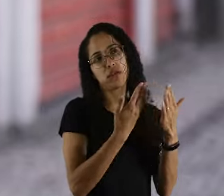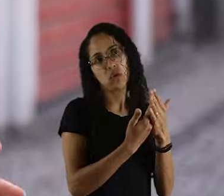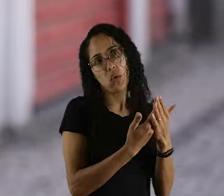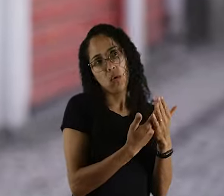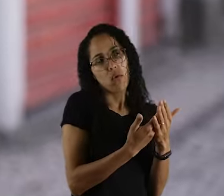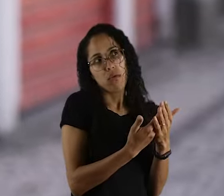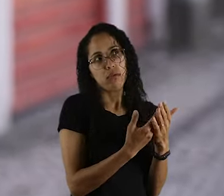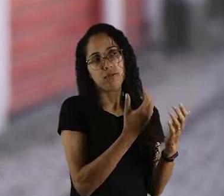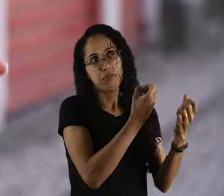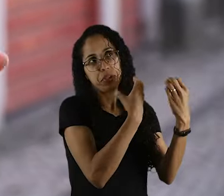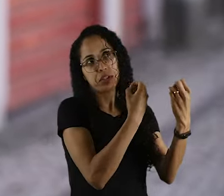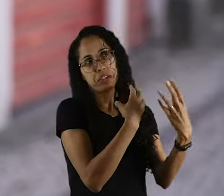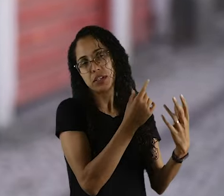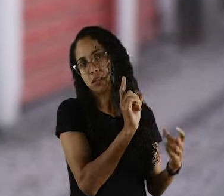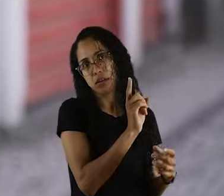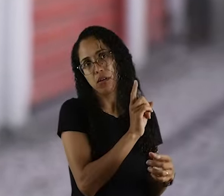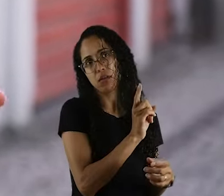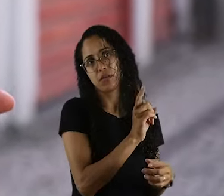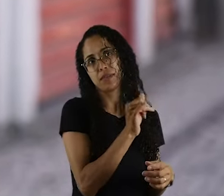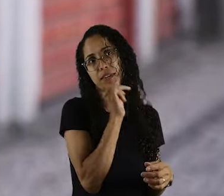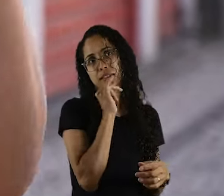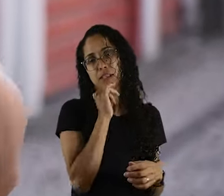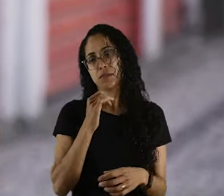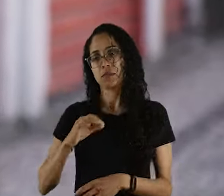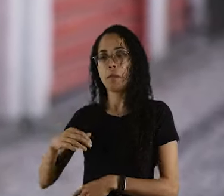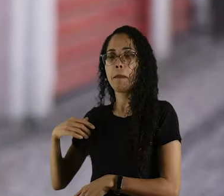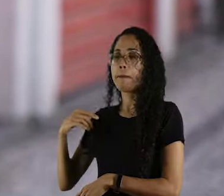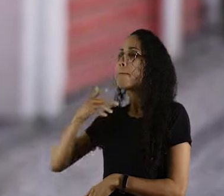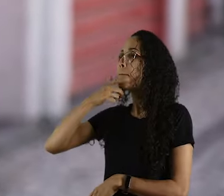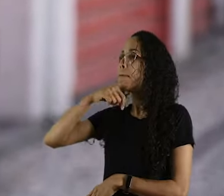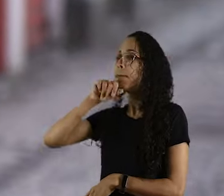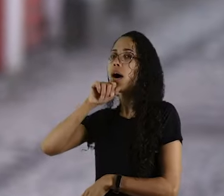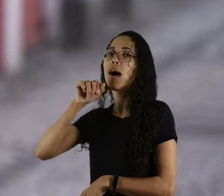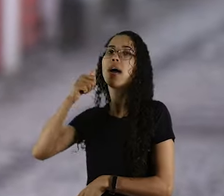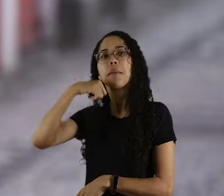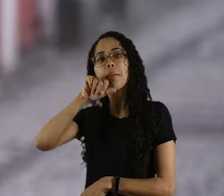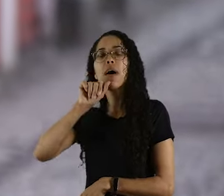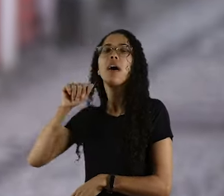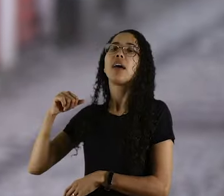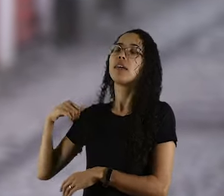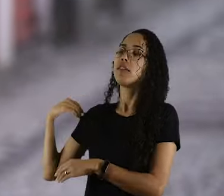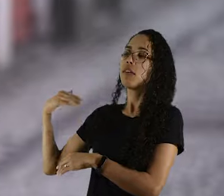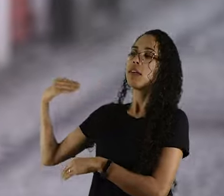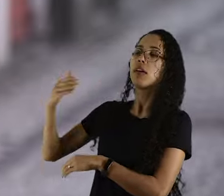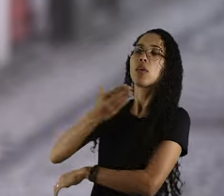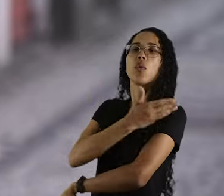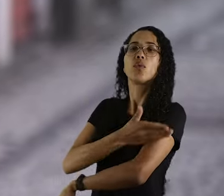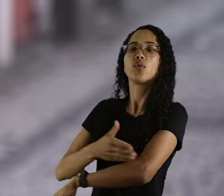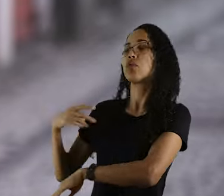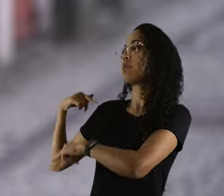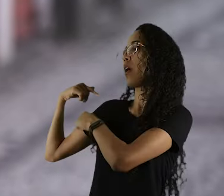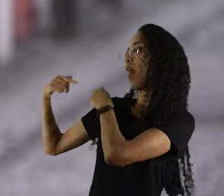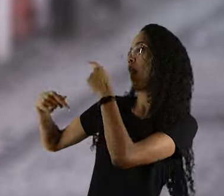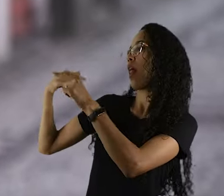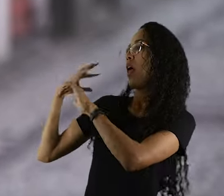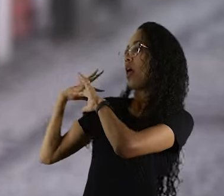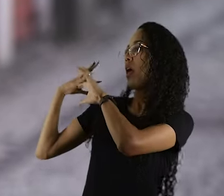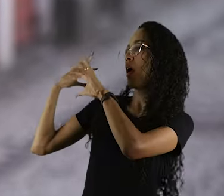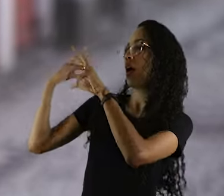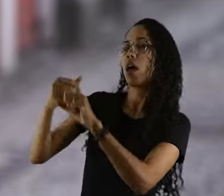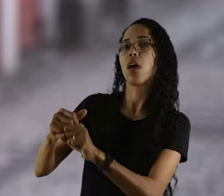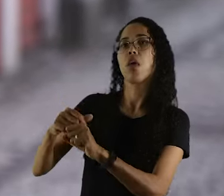a gente geralmente tem a mesma vida que os nossos pais. Aí eu acho que a gente tem